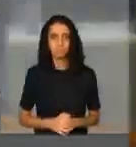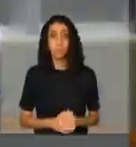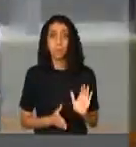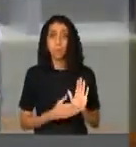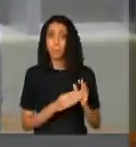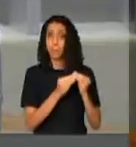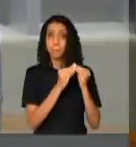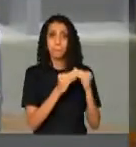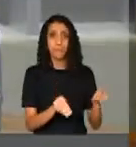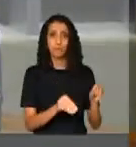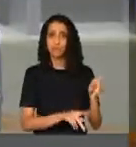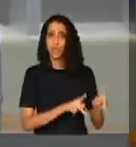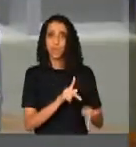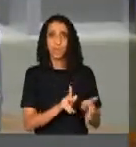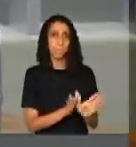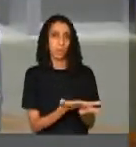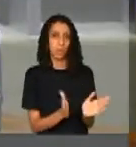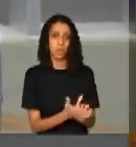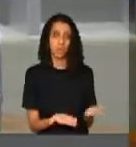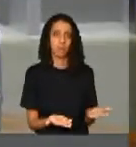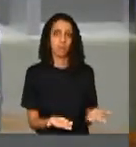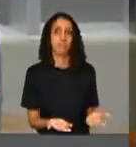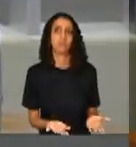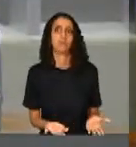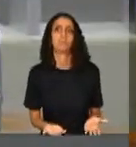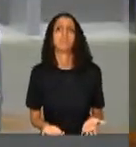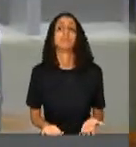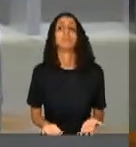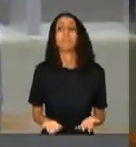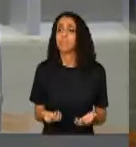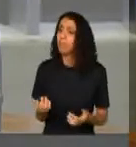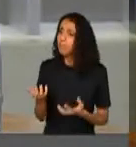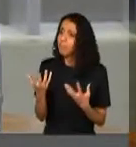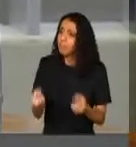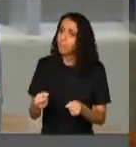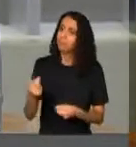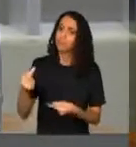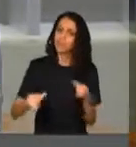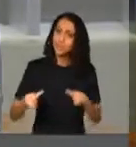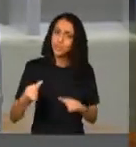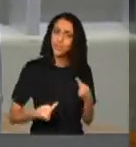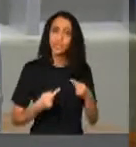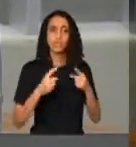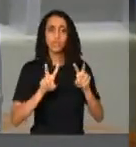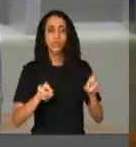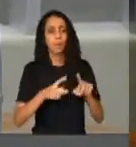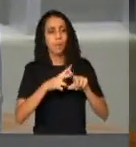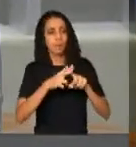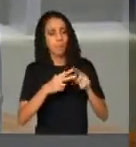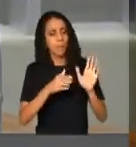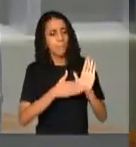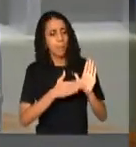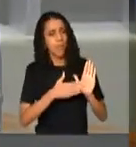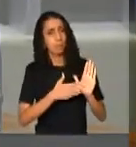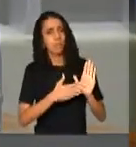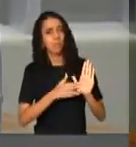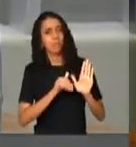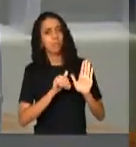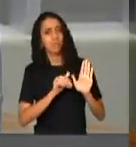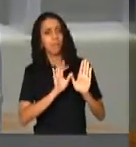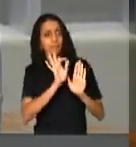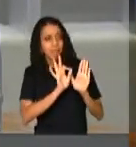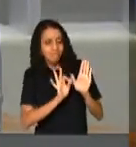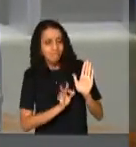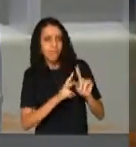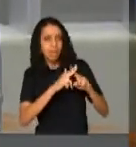base da pirâmide social. A gente topa fazer uma discussão sobre esses ajustes, é por isso que fizemos um pedido